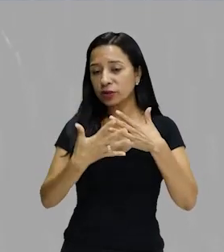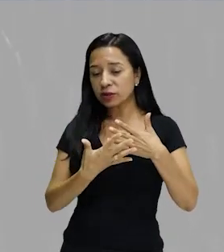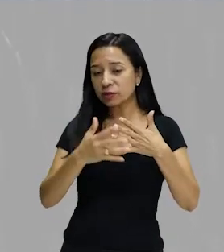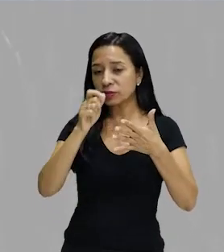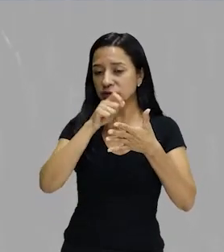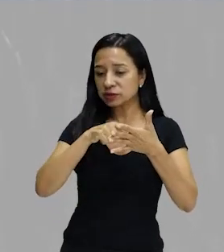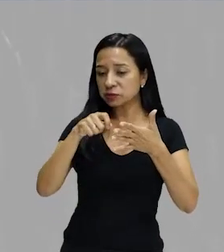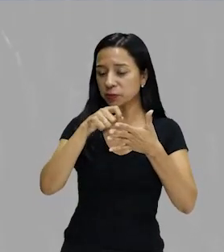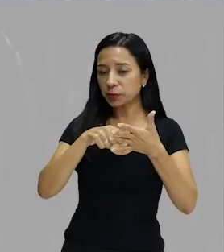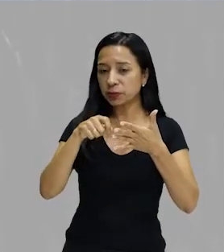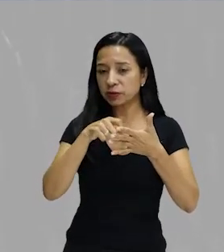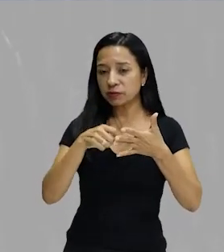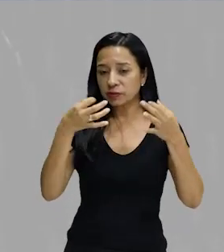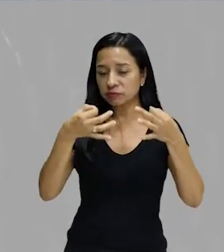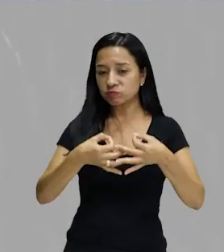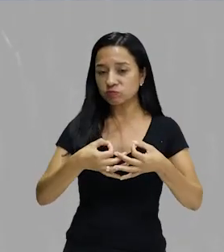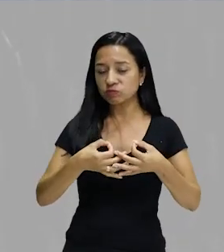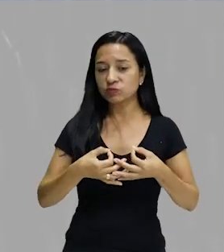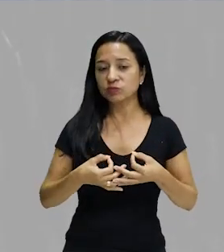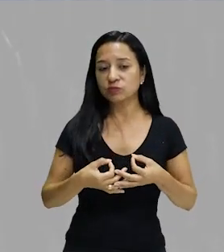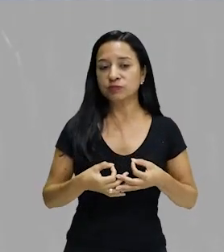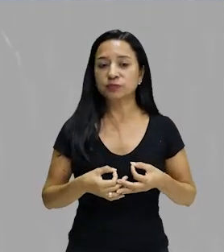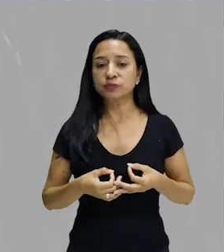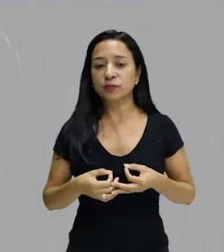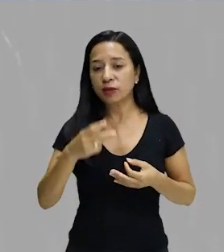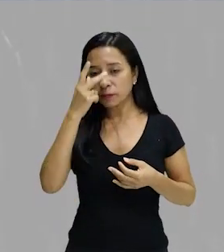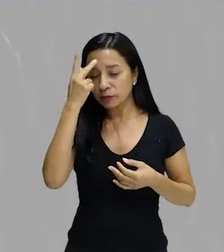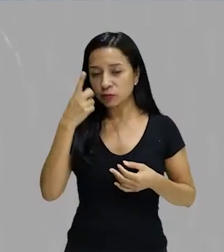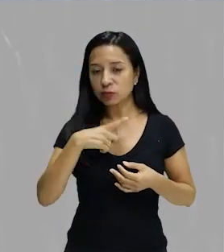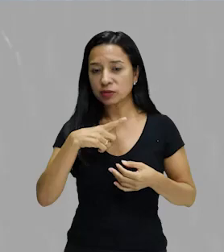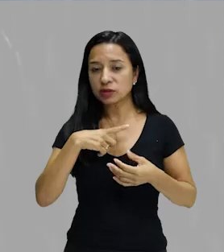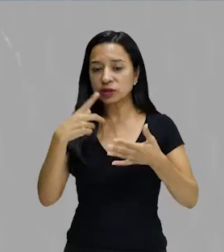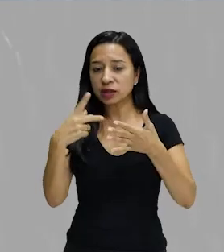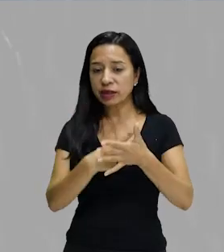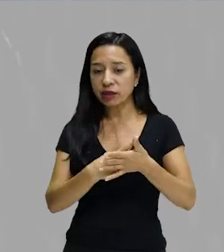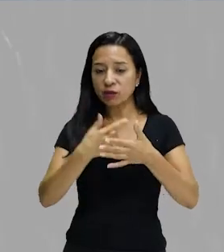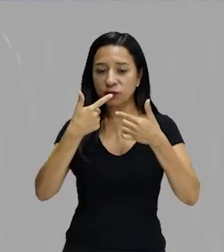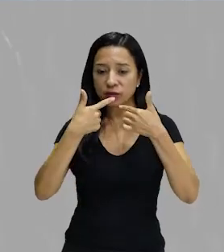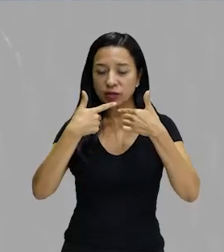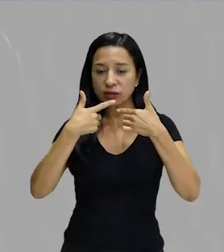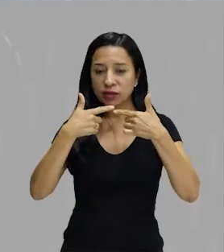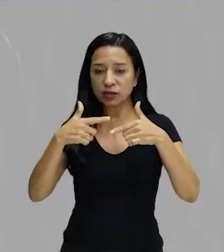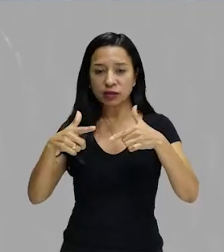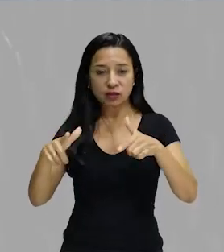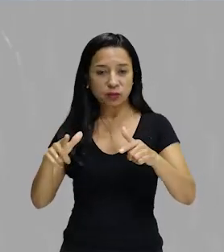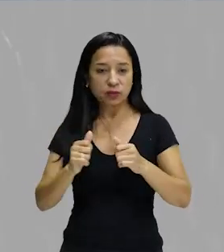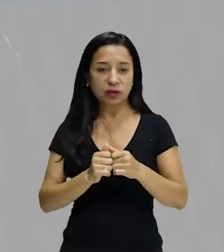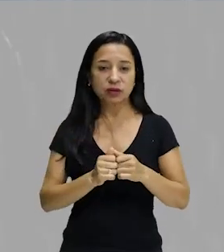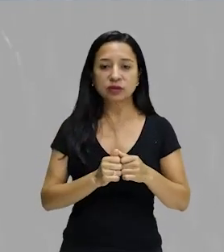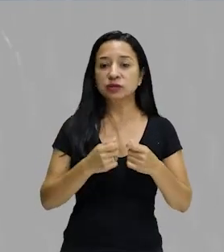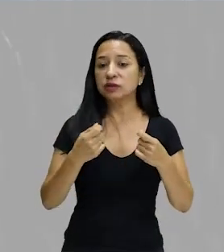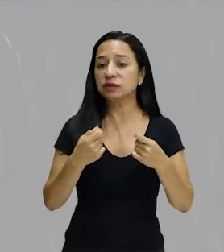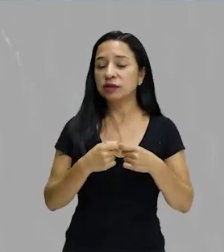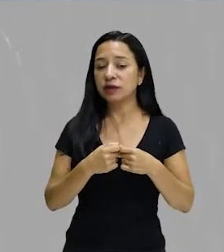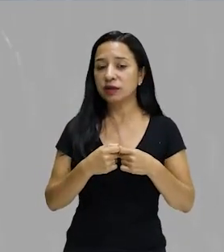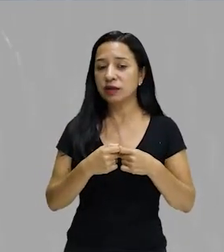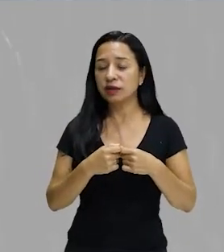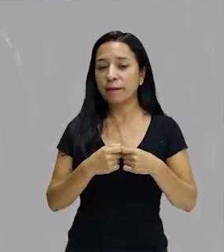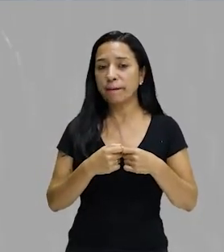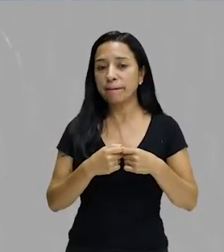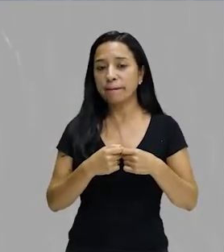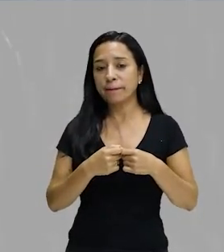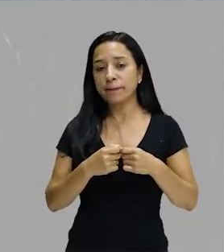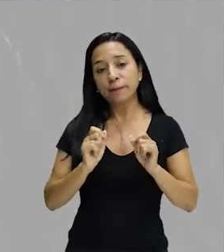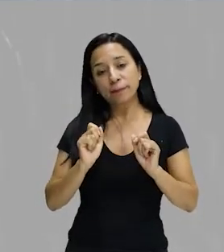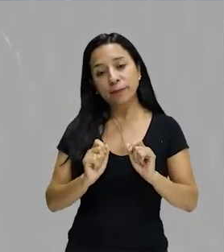levar pelos vícios de linguagem pode, no momento de uma produção textual, na hora de uma entrevista de emprego,